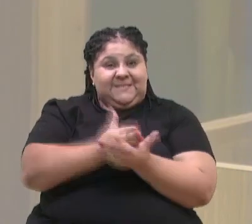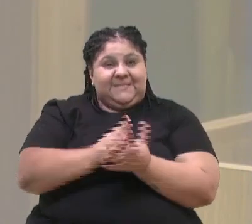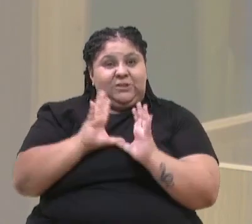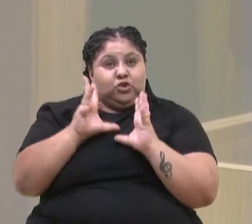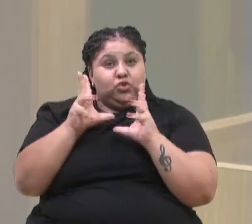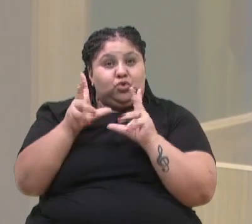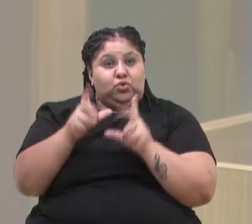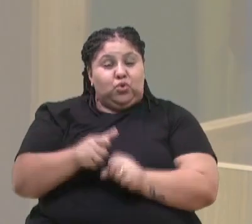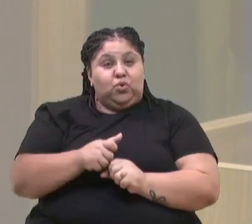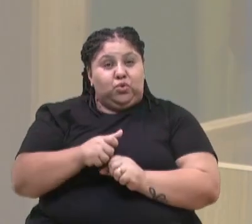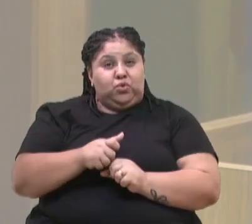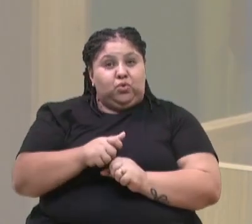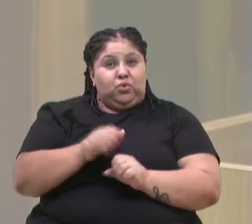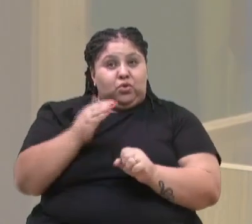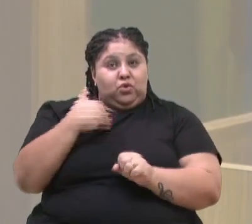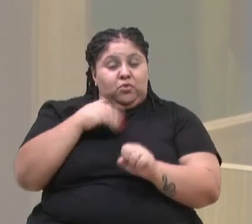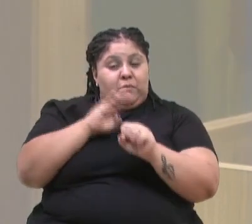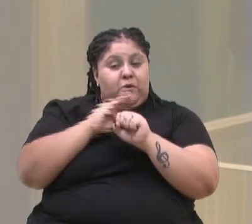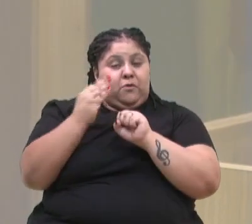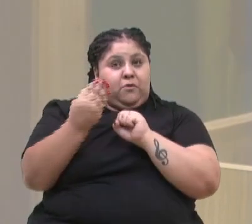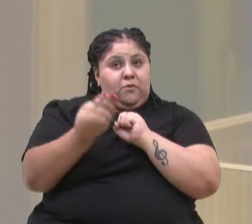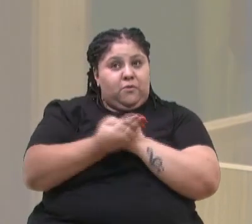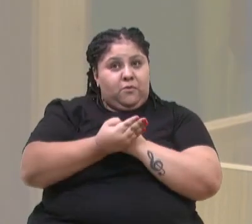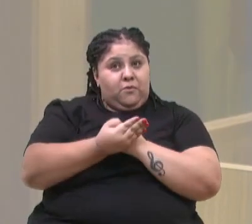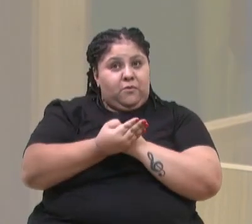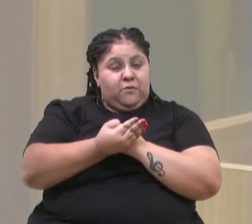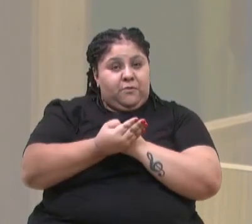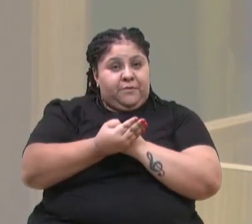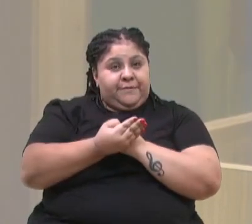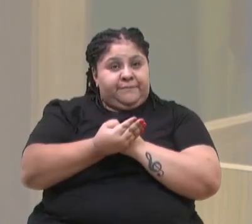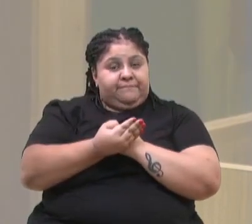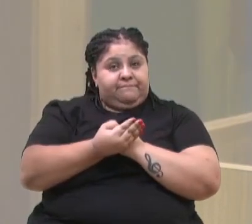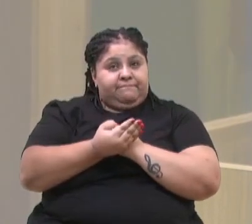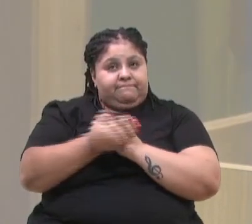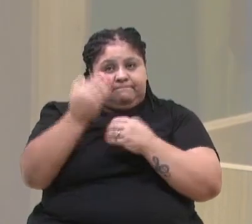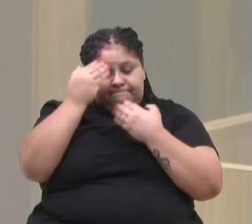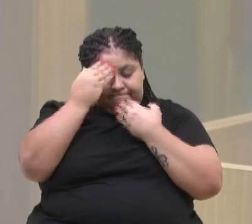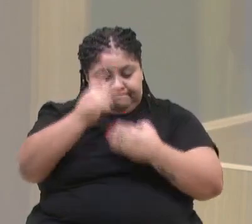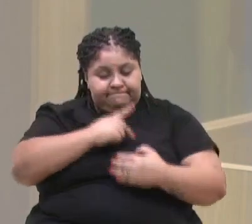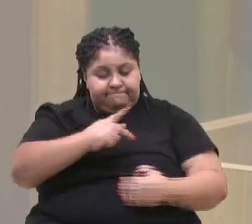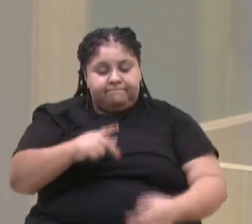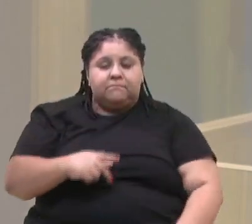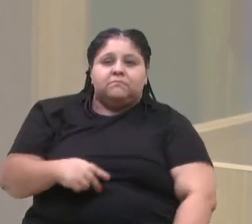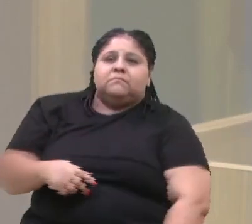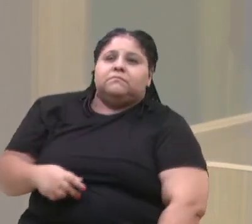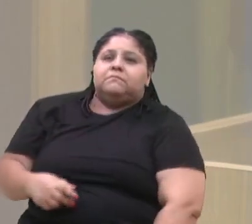ali do Fátima Baixa, que também está ajudando a obstruir o valão. Obrigado, presidente.